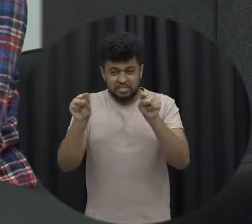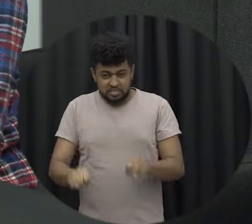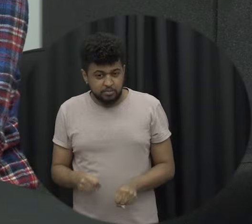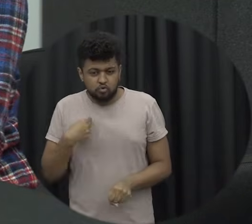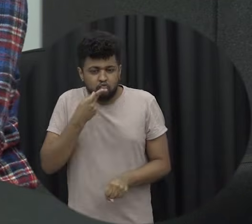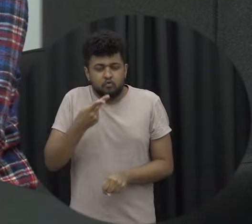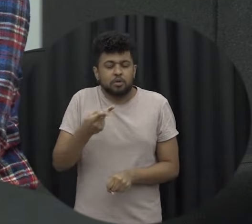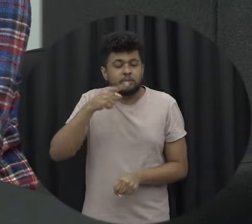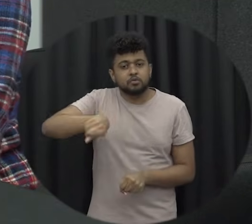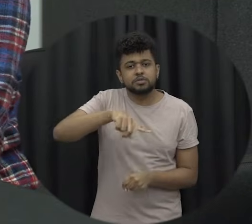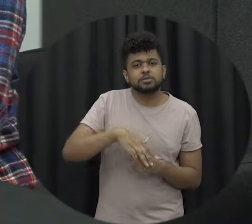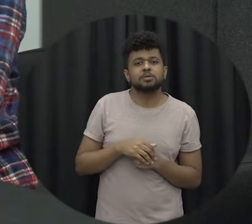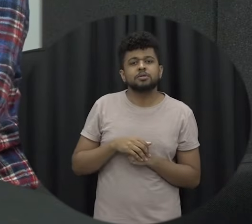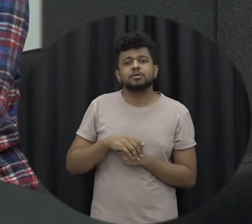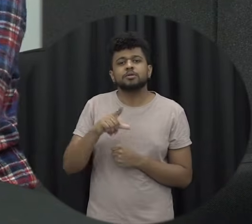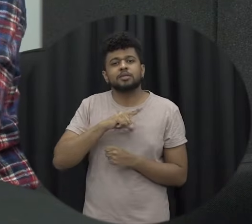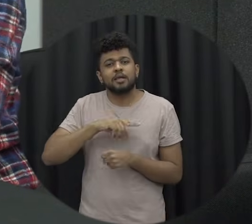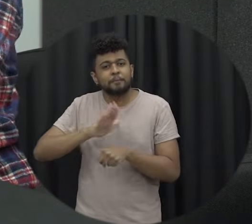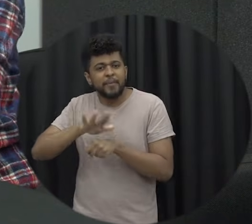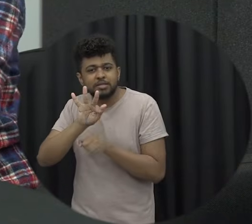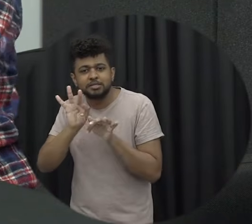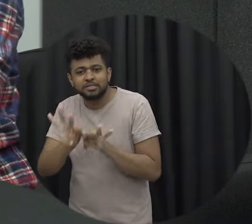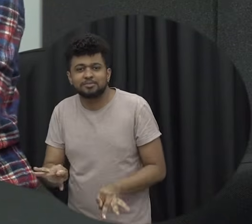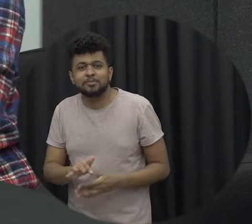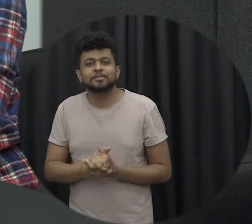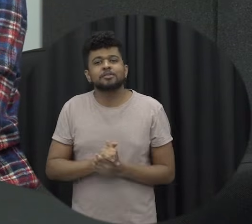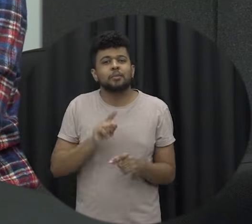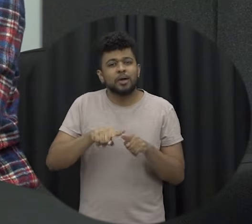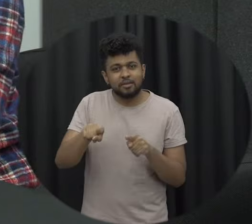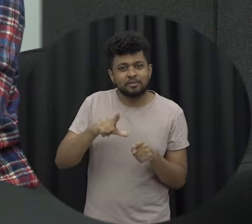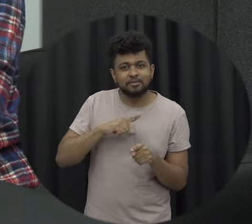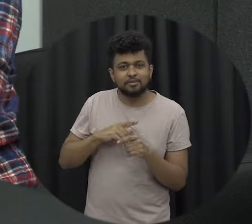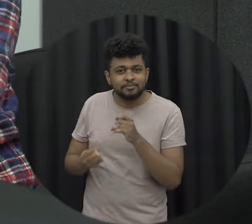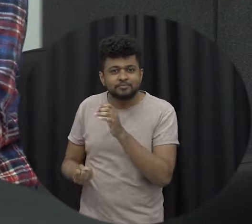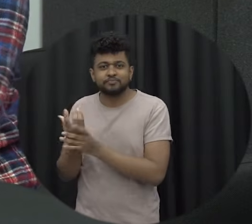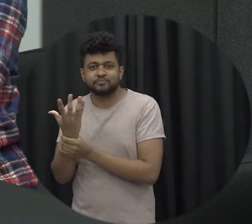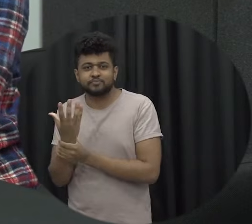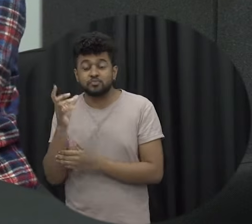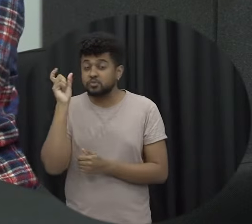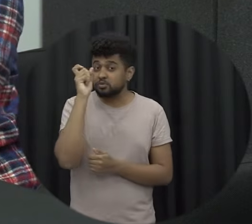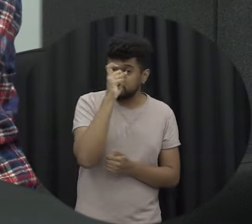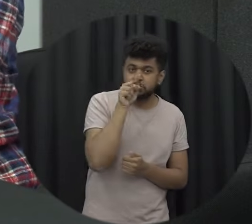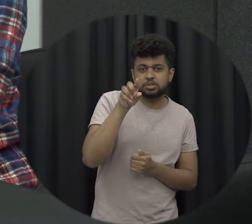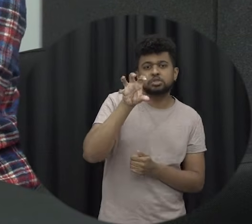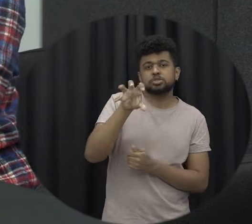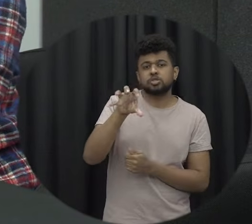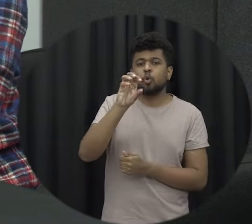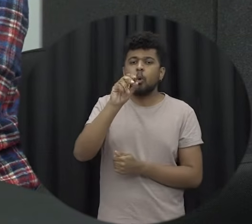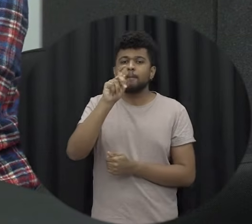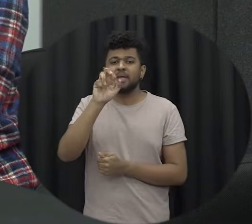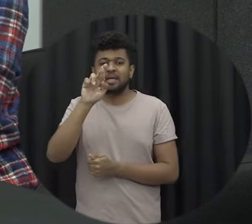mais simples, mas eles geram uma complexidade nesse tipo de operação, mas talvez para a necessidade